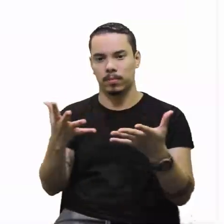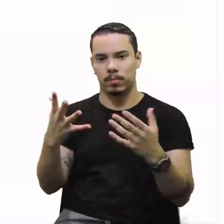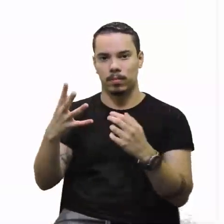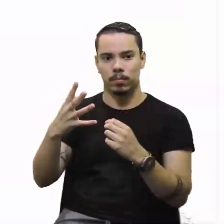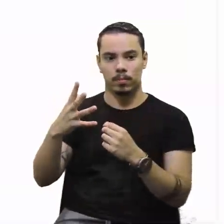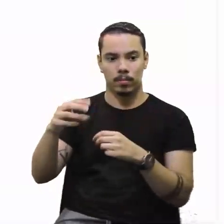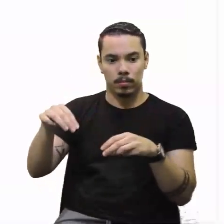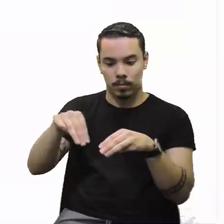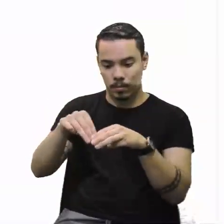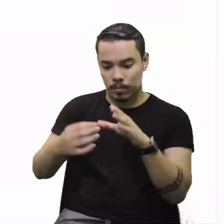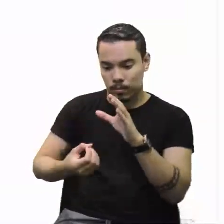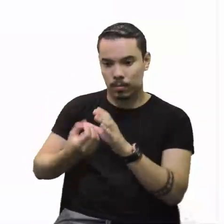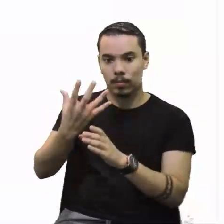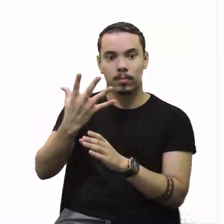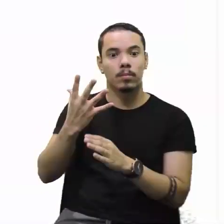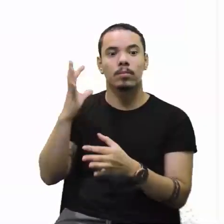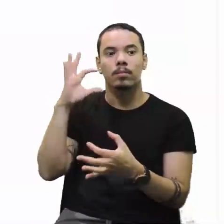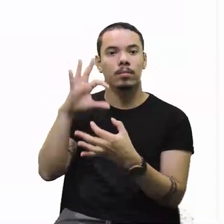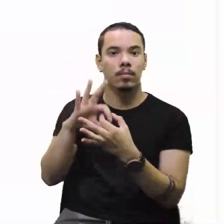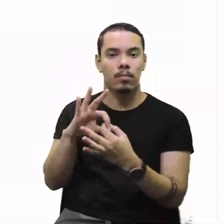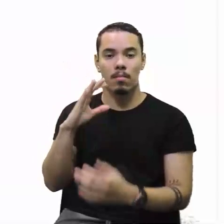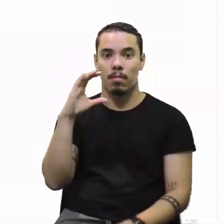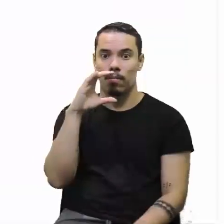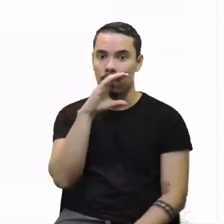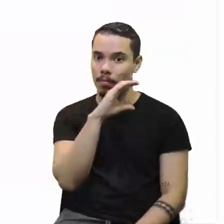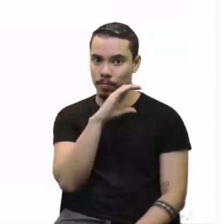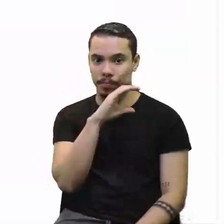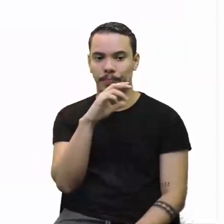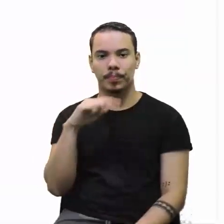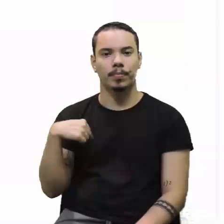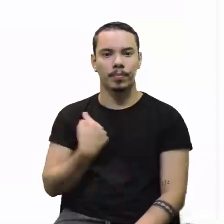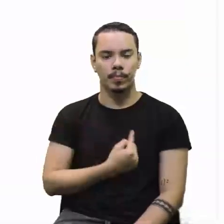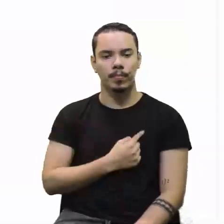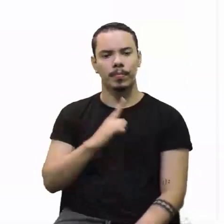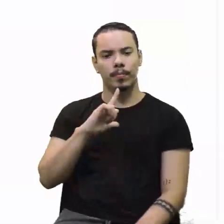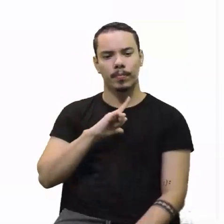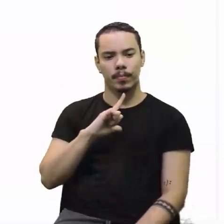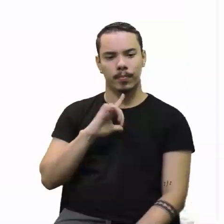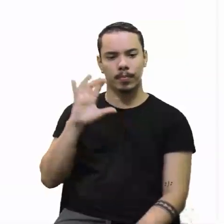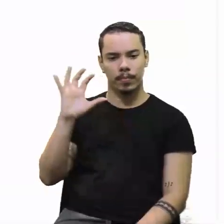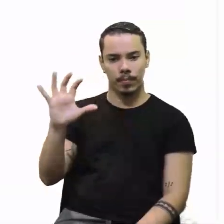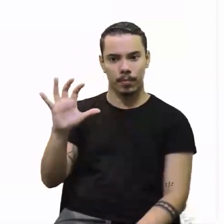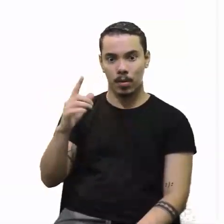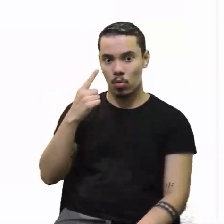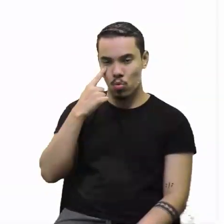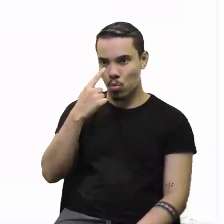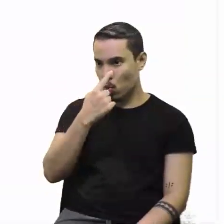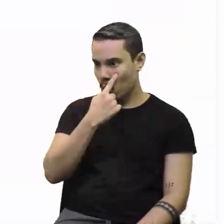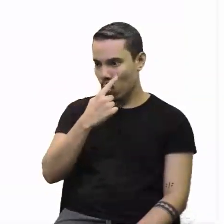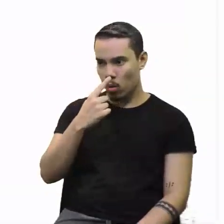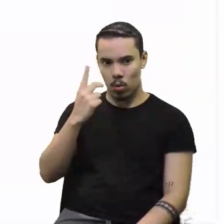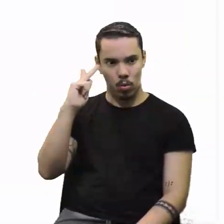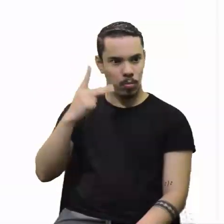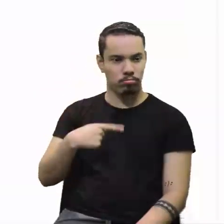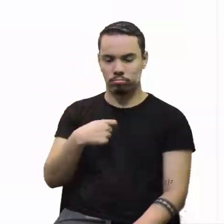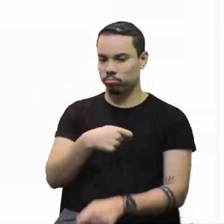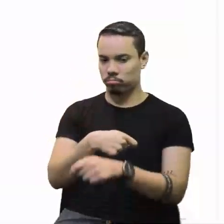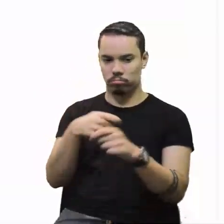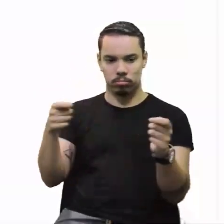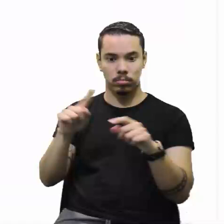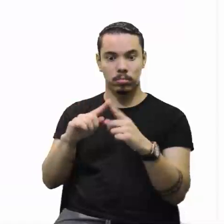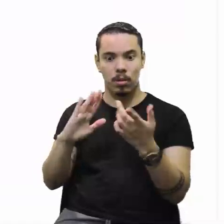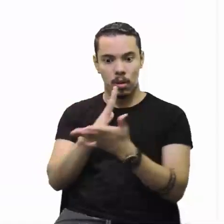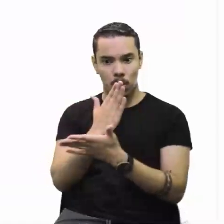eletromagnética, geralmente associada a calor. Então nós temos aqui as pessoas aqui... O olho humano não consegue detectar, mas alguns